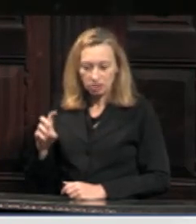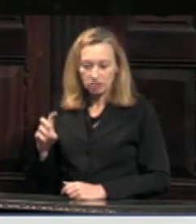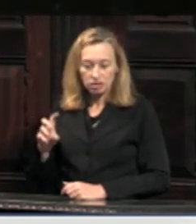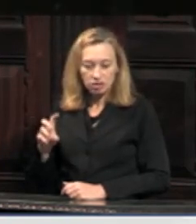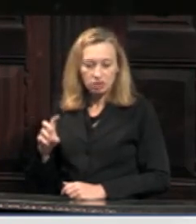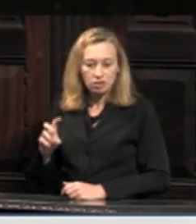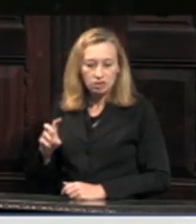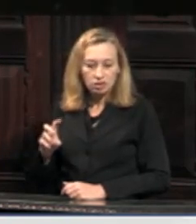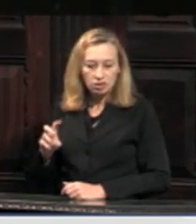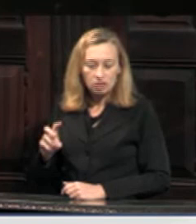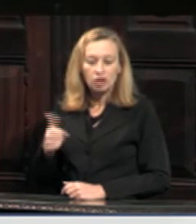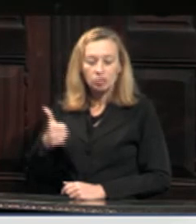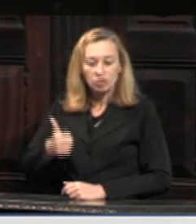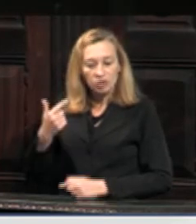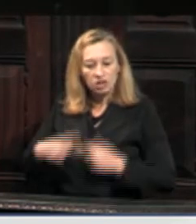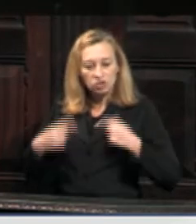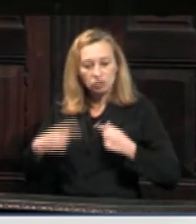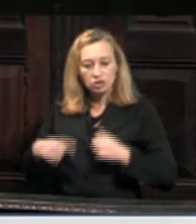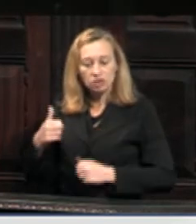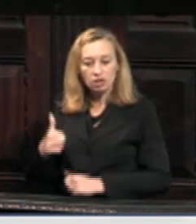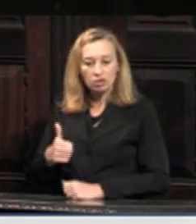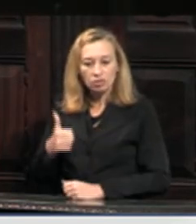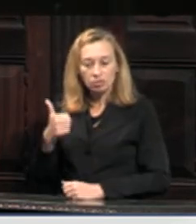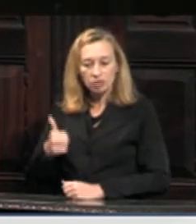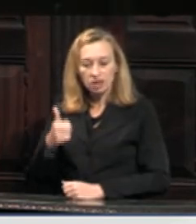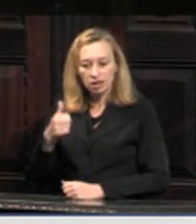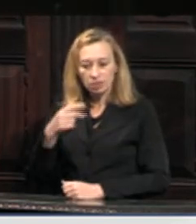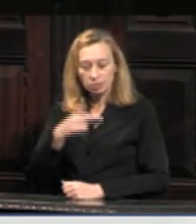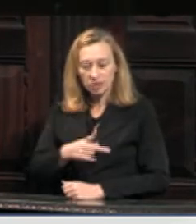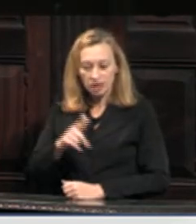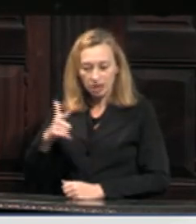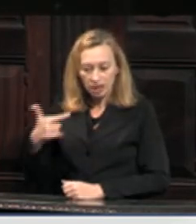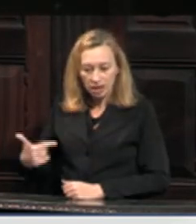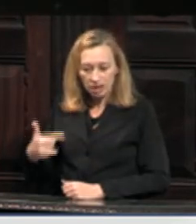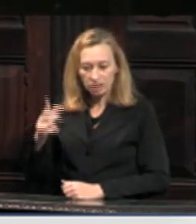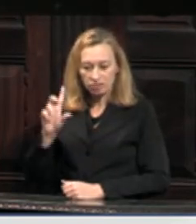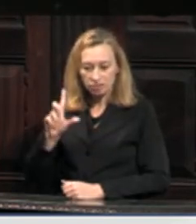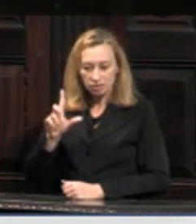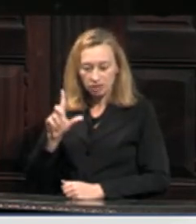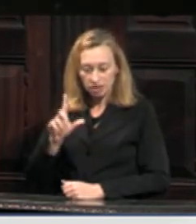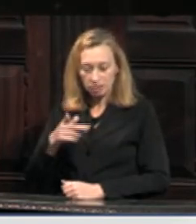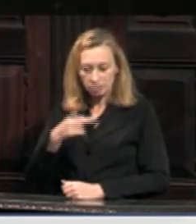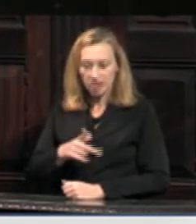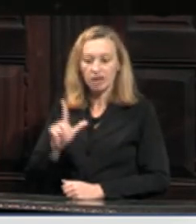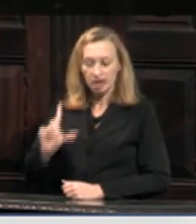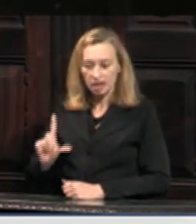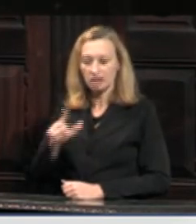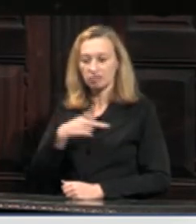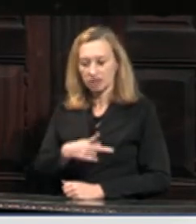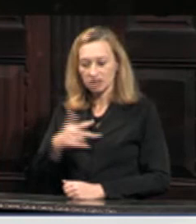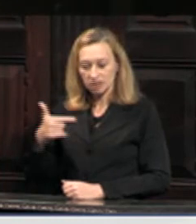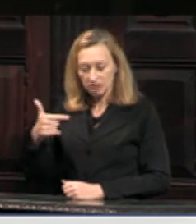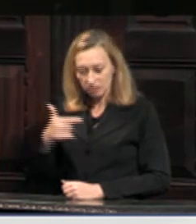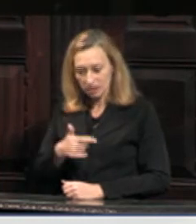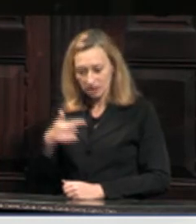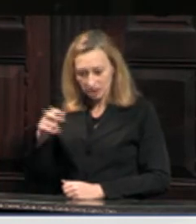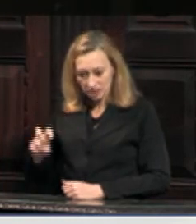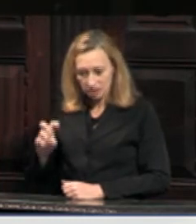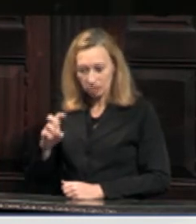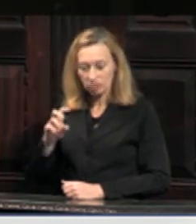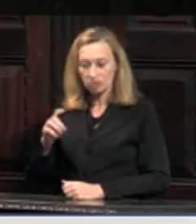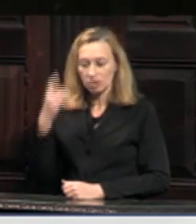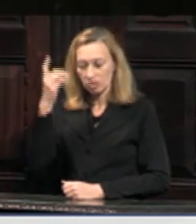Nunes. Em primeira discussão, PL 2564-2013, deputado André Ciliano. Projeto de